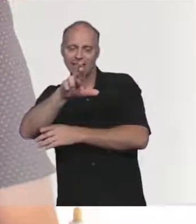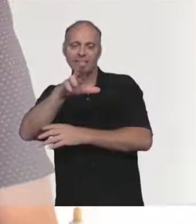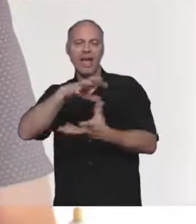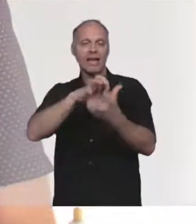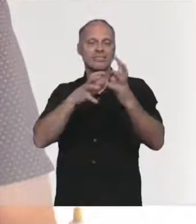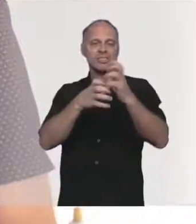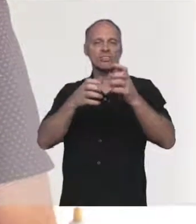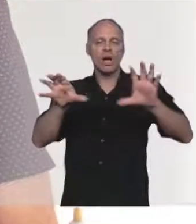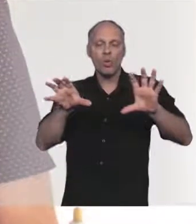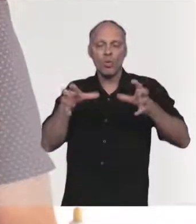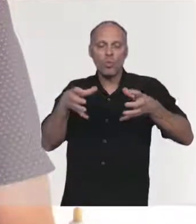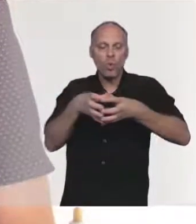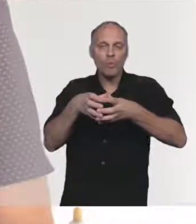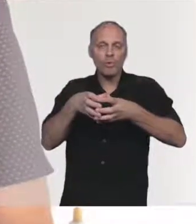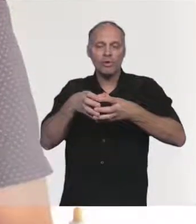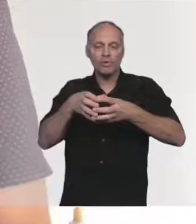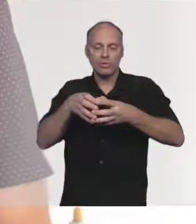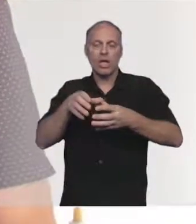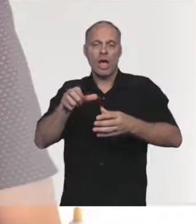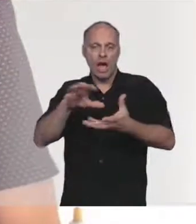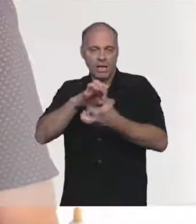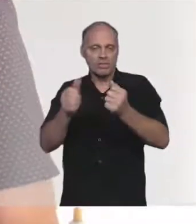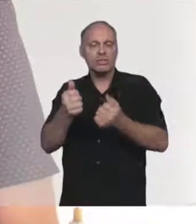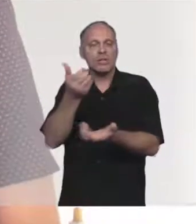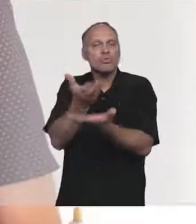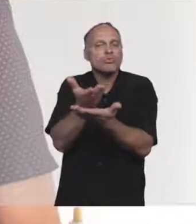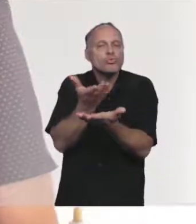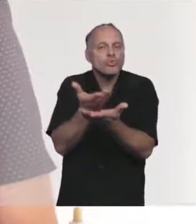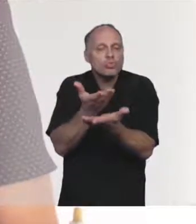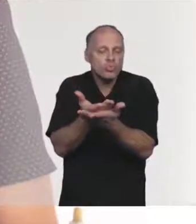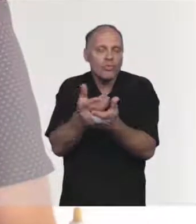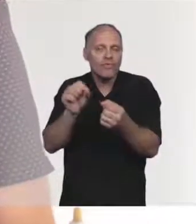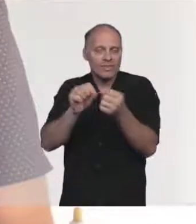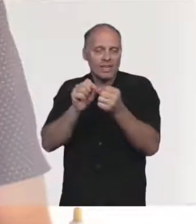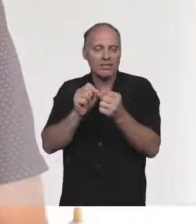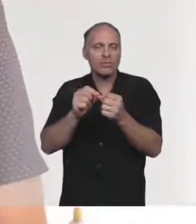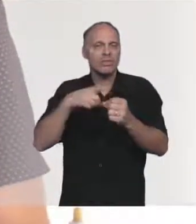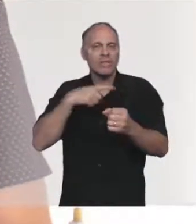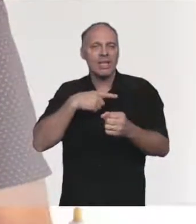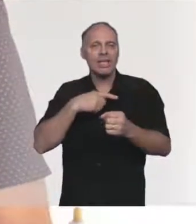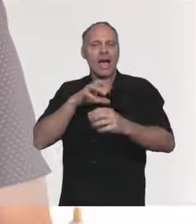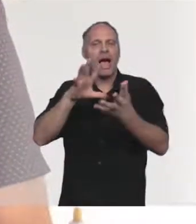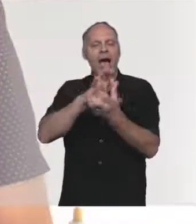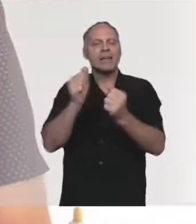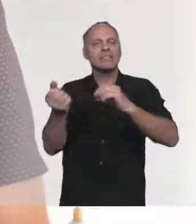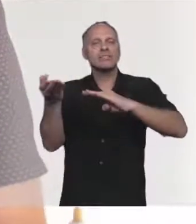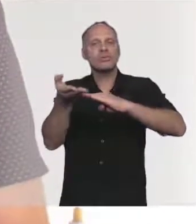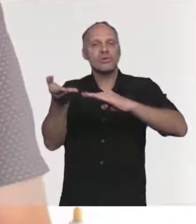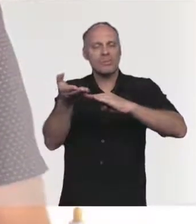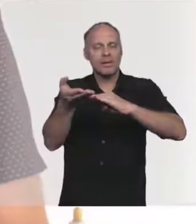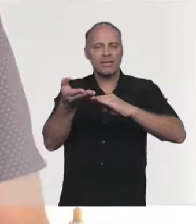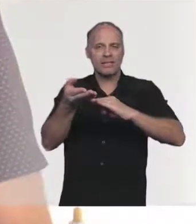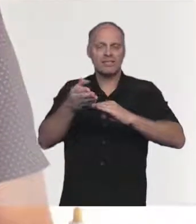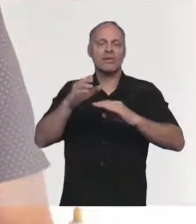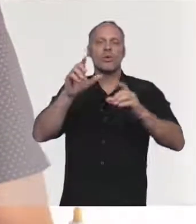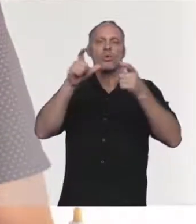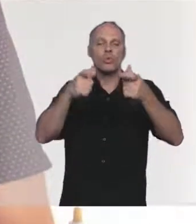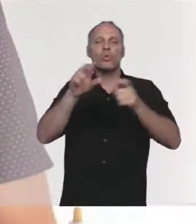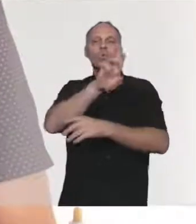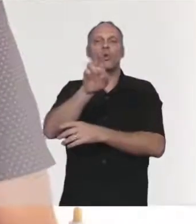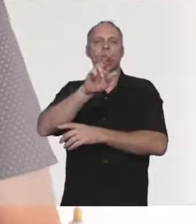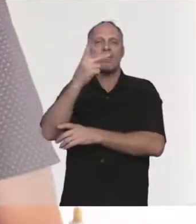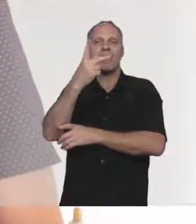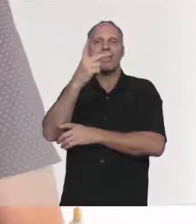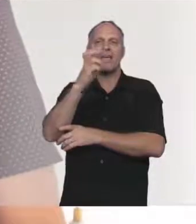grupo de estudos, né, e acompanhamento de projetos em arte contemporânea. Se chama Hermes Artes Visuais, o